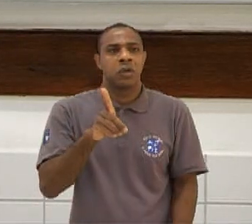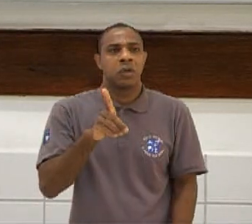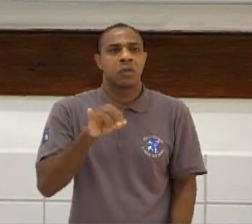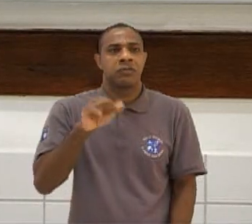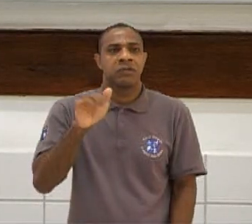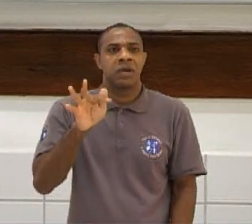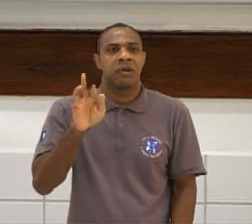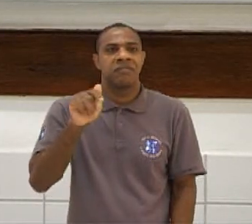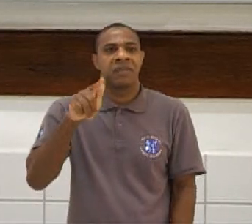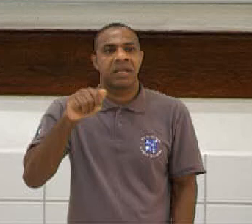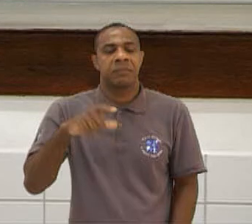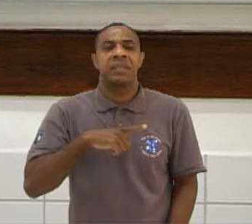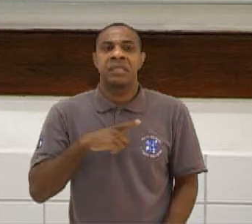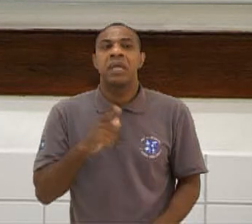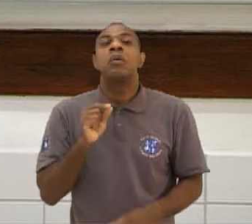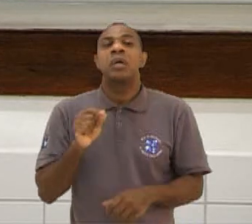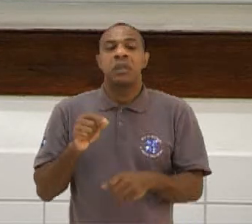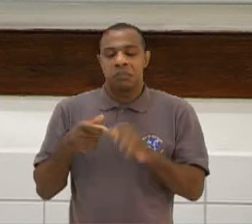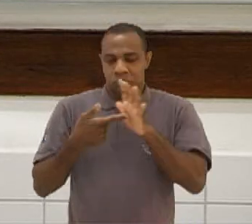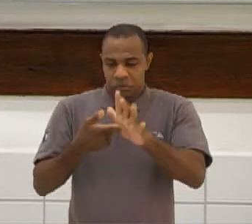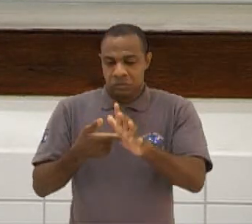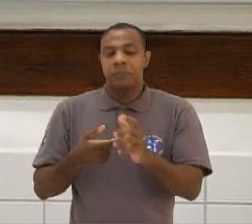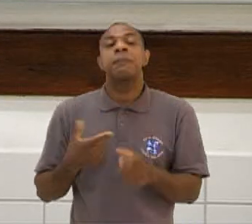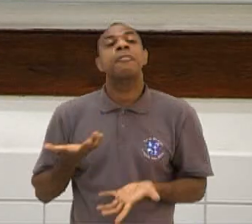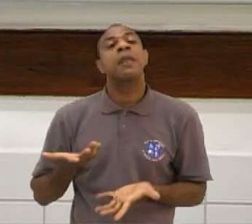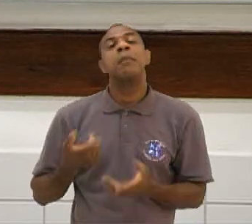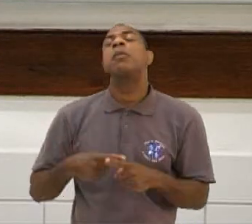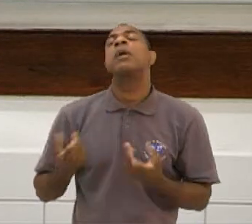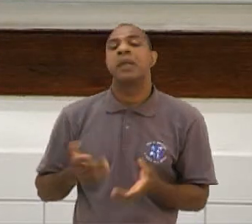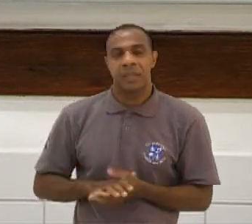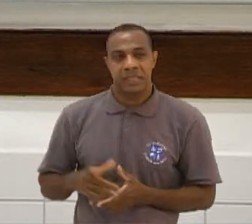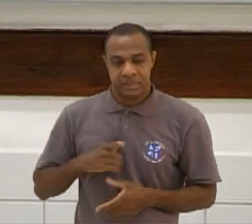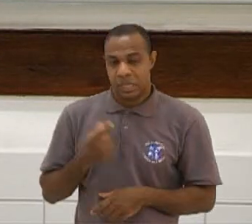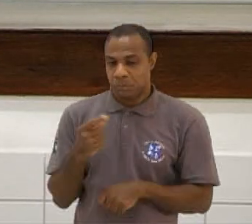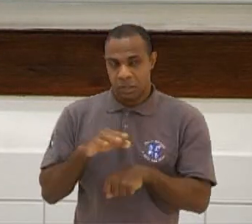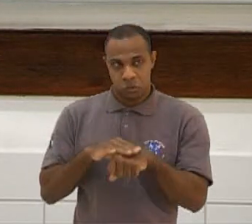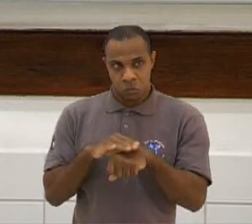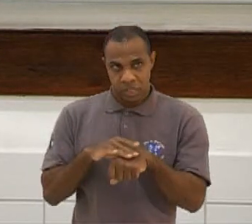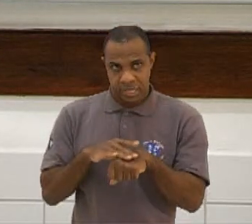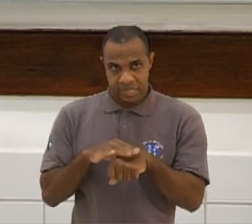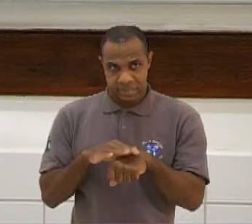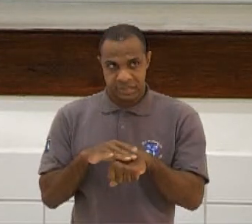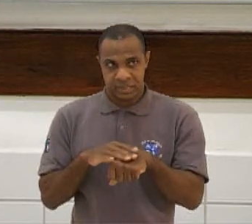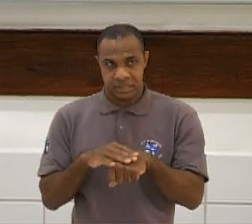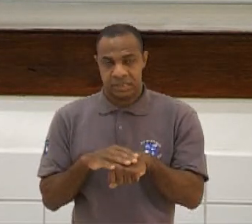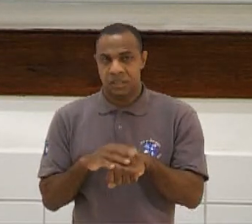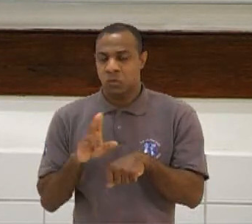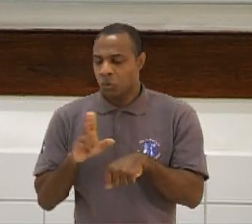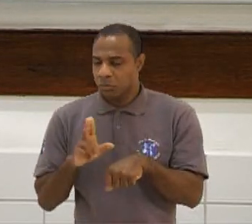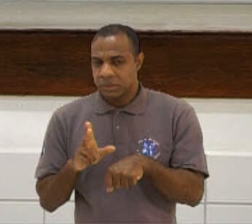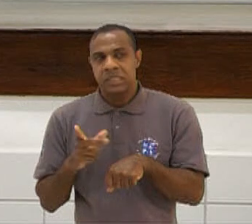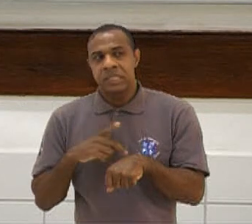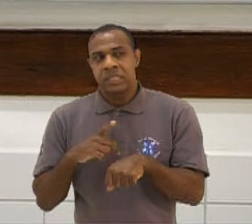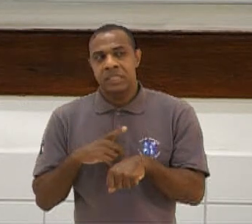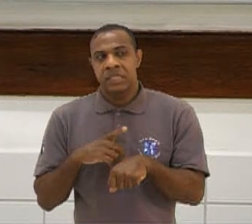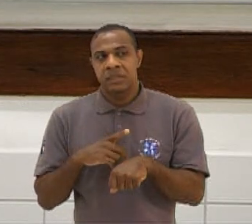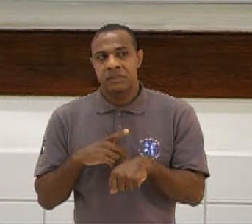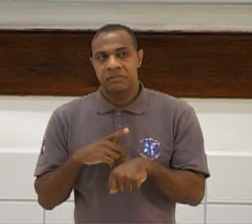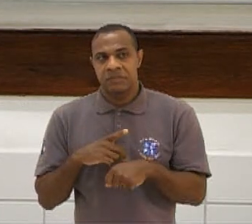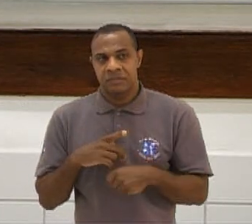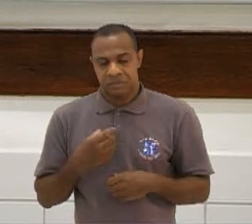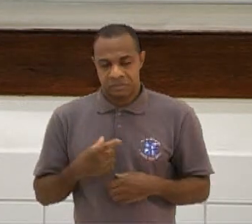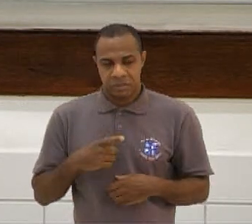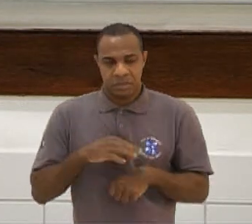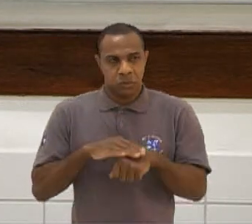a hérnia de hiato, por exemplo, que a entrada do estômago ela vai ficar para cima do